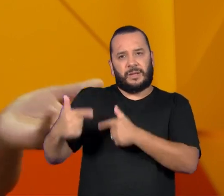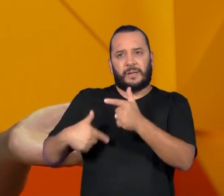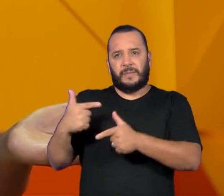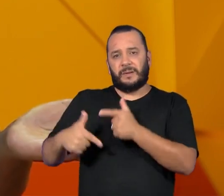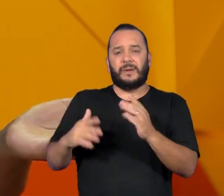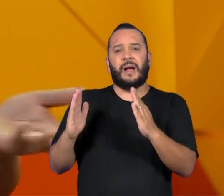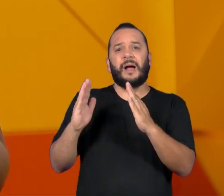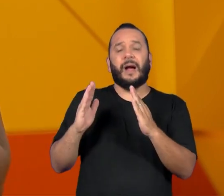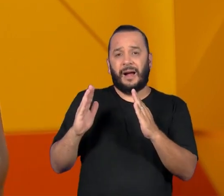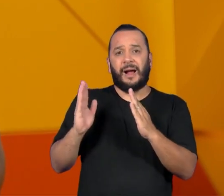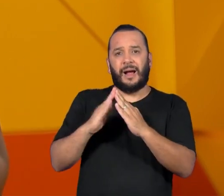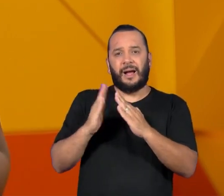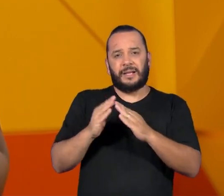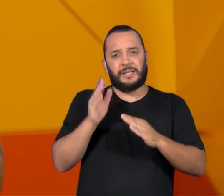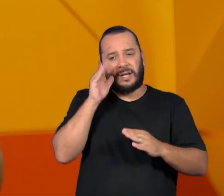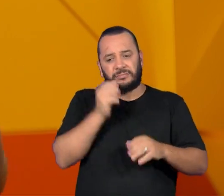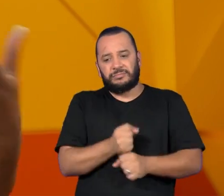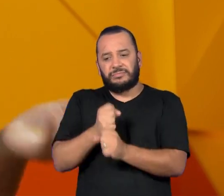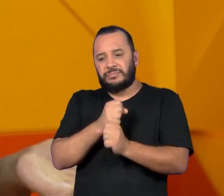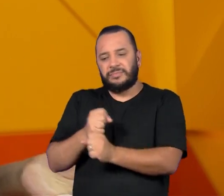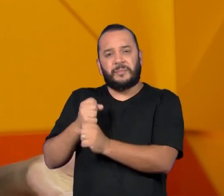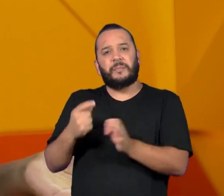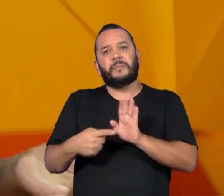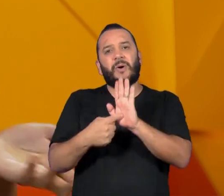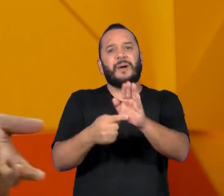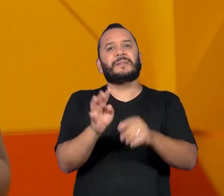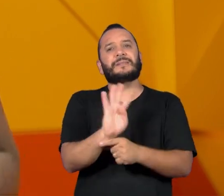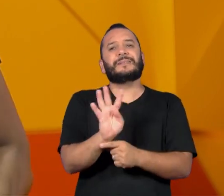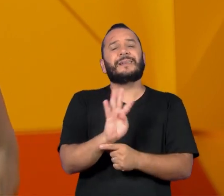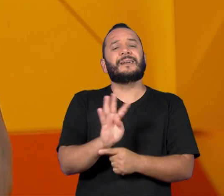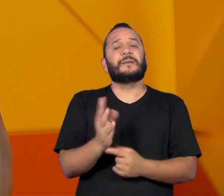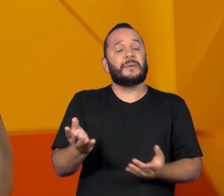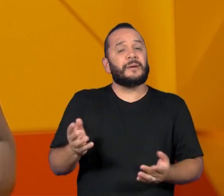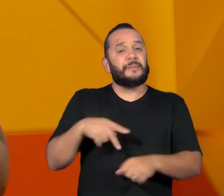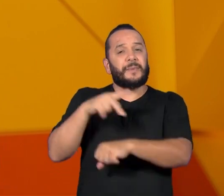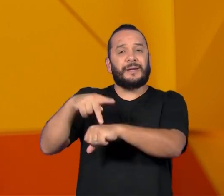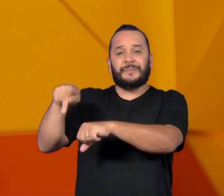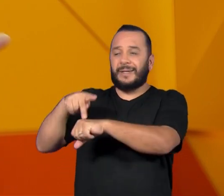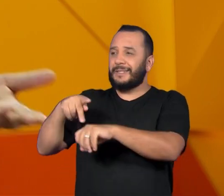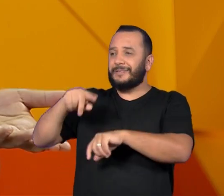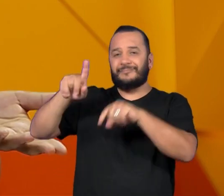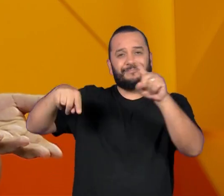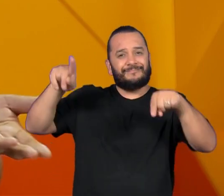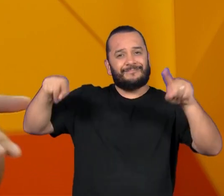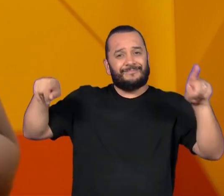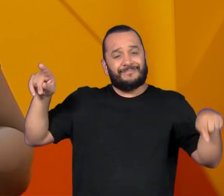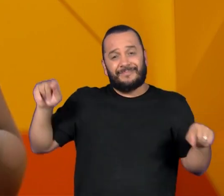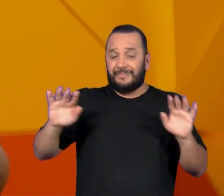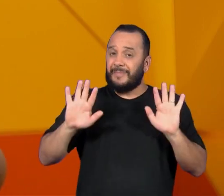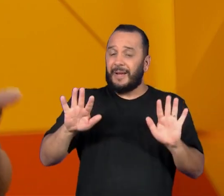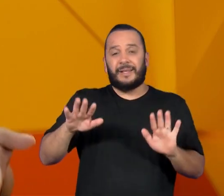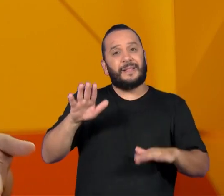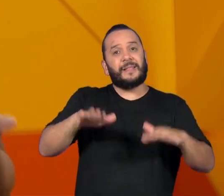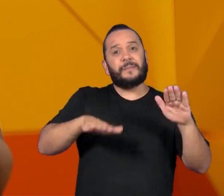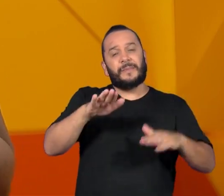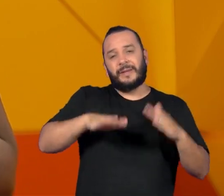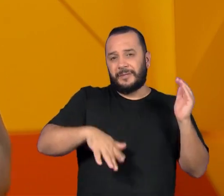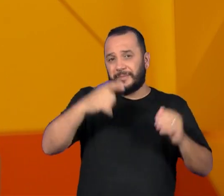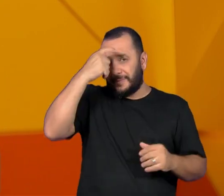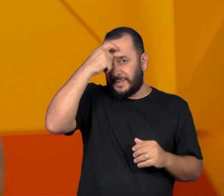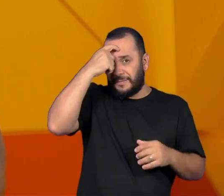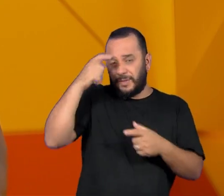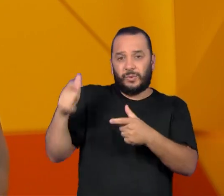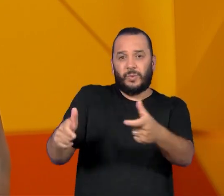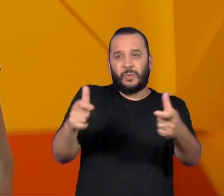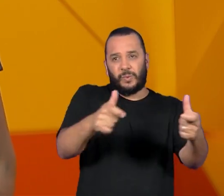no cinema? Cada país trata o assunto de um jeito, mas essa representação acaba se dando de acordo com a estrutura do pensamento de cada